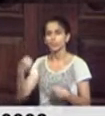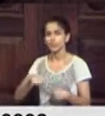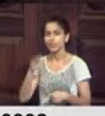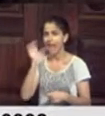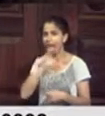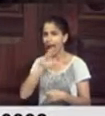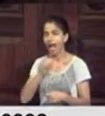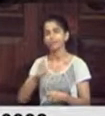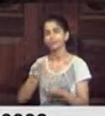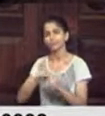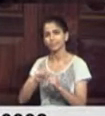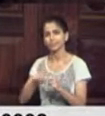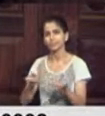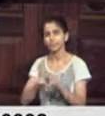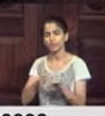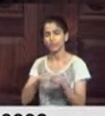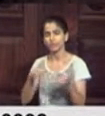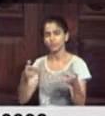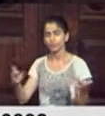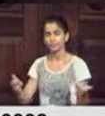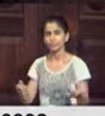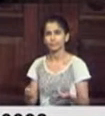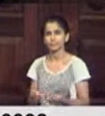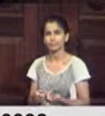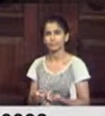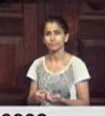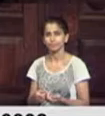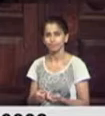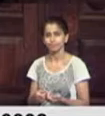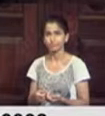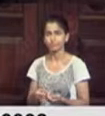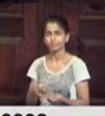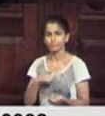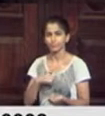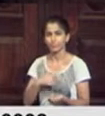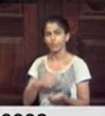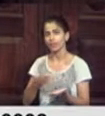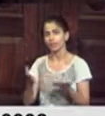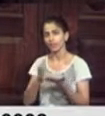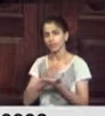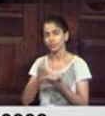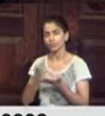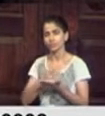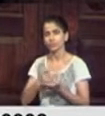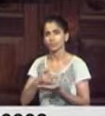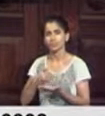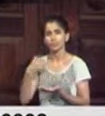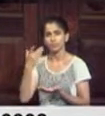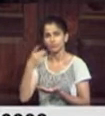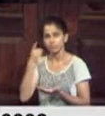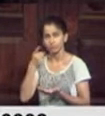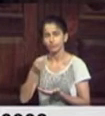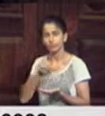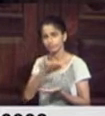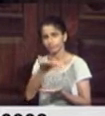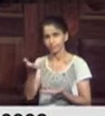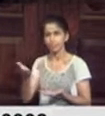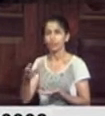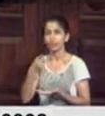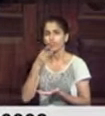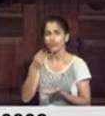sendo negligente e leniente. Receitas, inclusive, aprovadas e criadas por essa Assembleia Legislativa